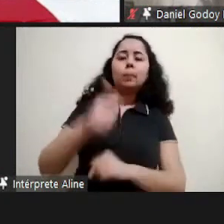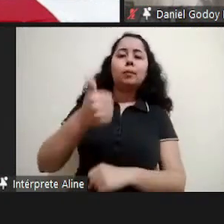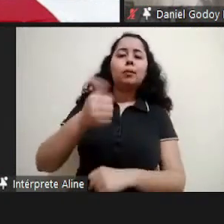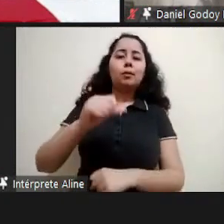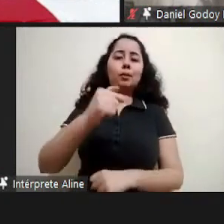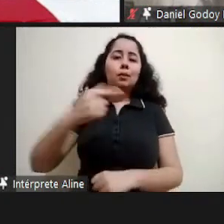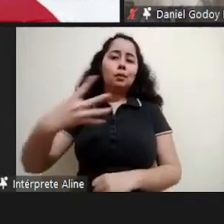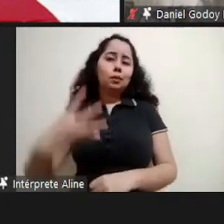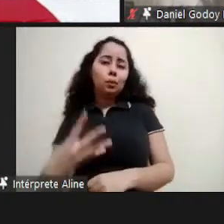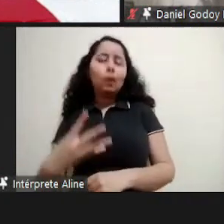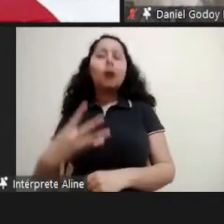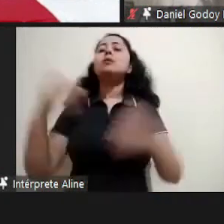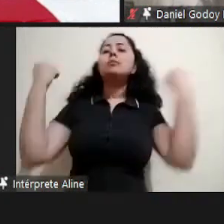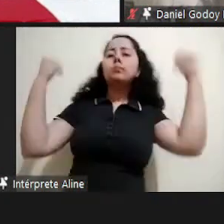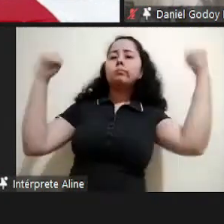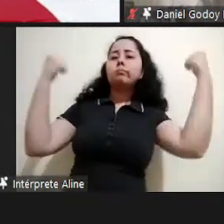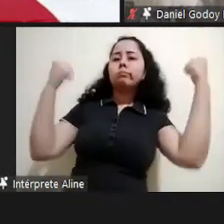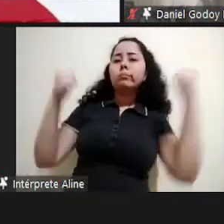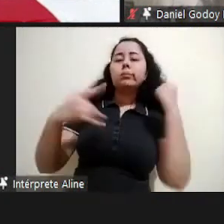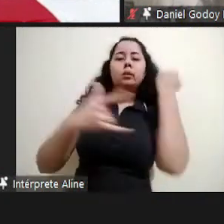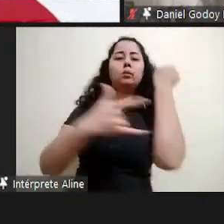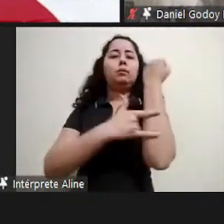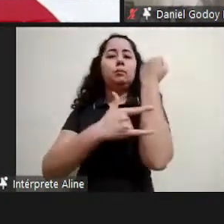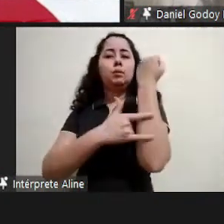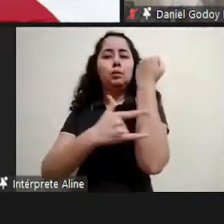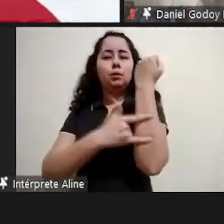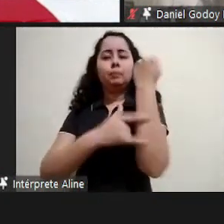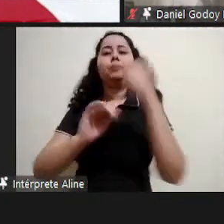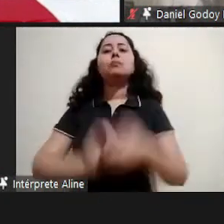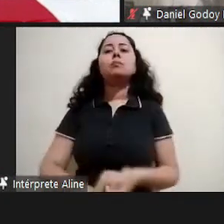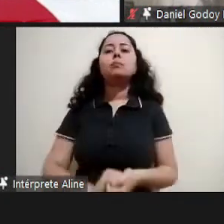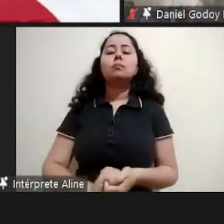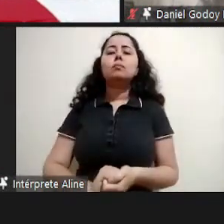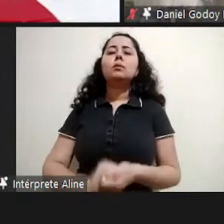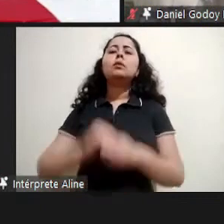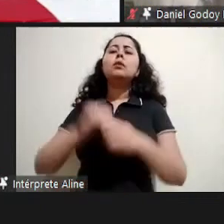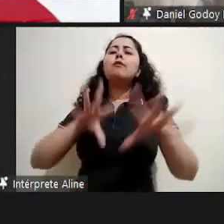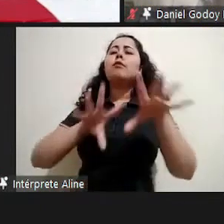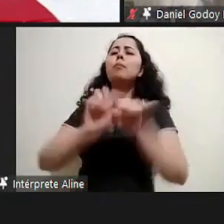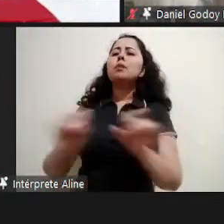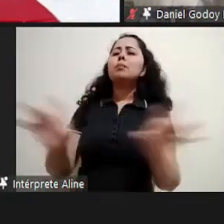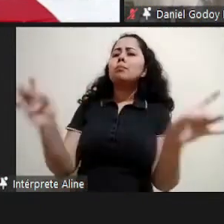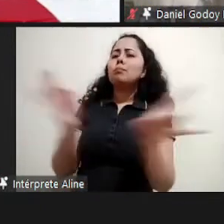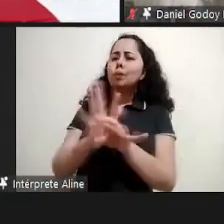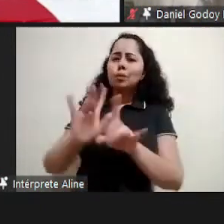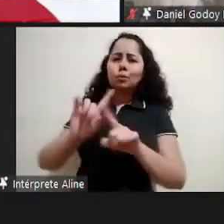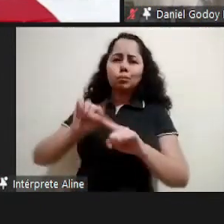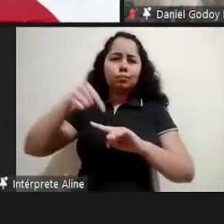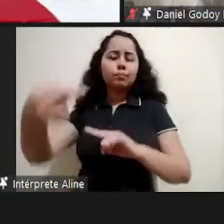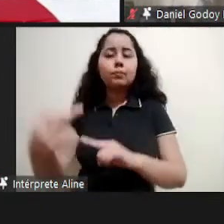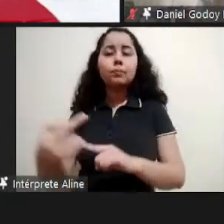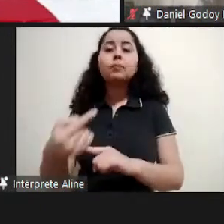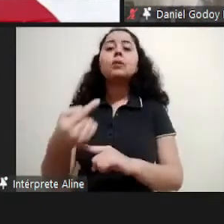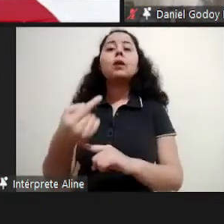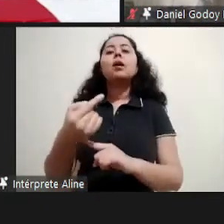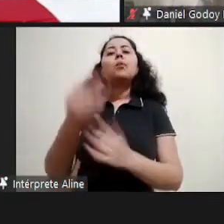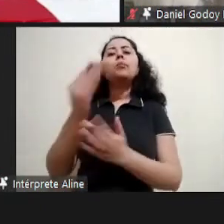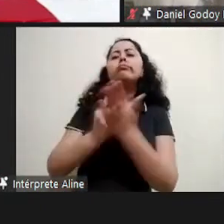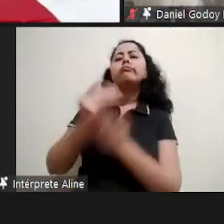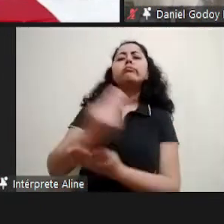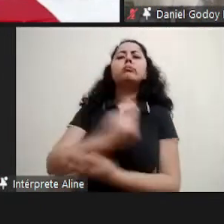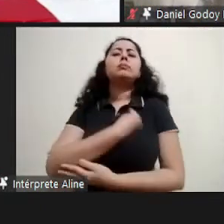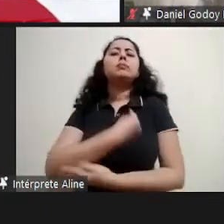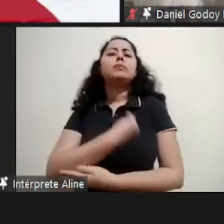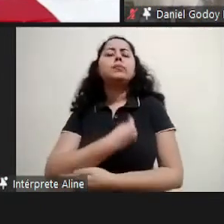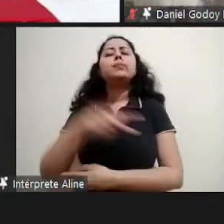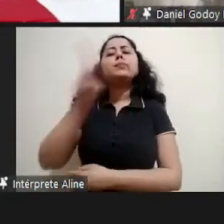Educação Física pela UFMG. Logo após sua formação, passou a atuar como professor de ginástica